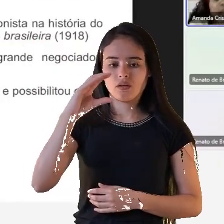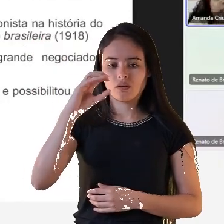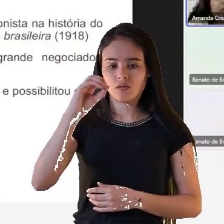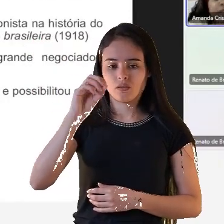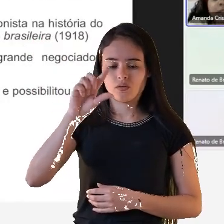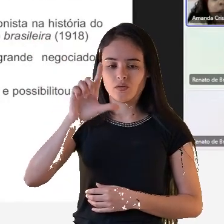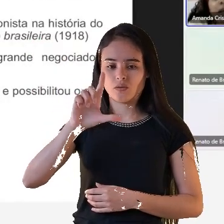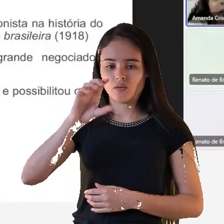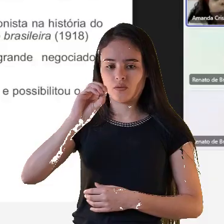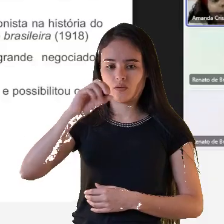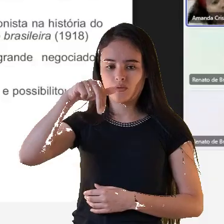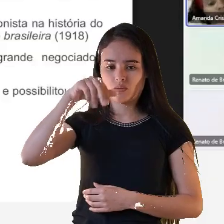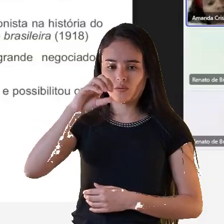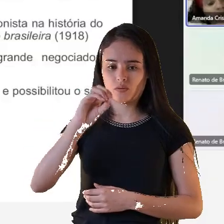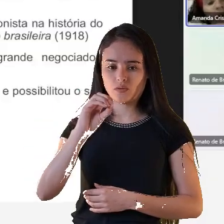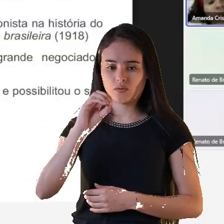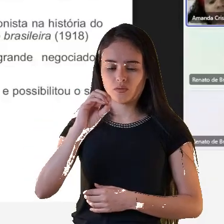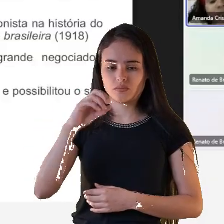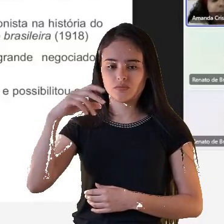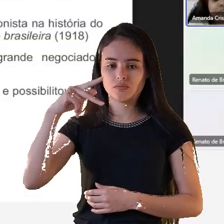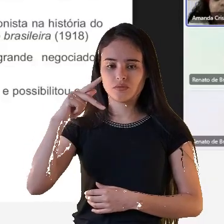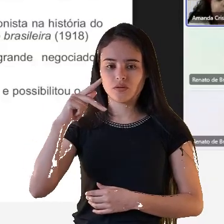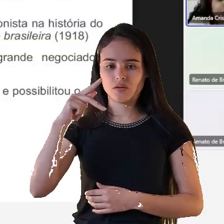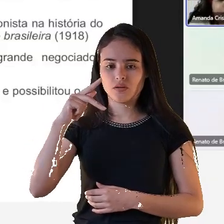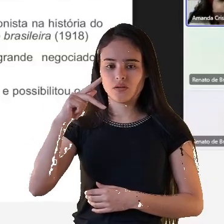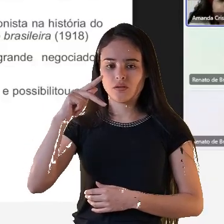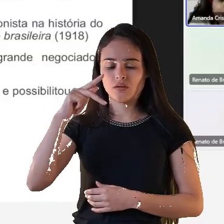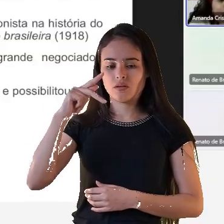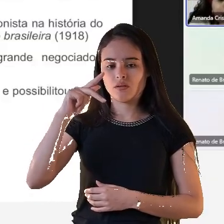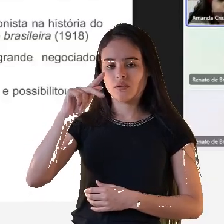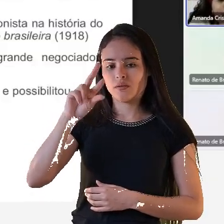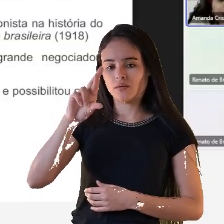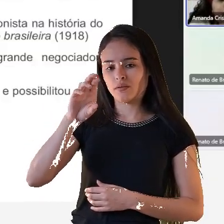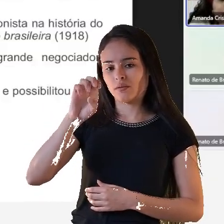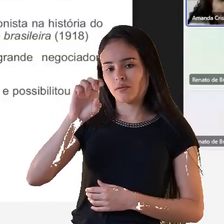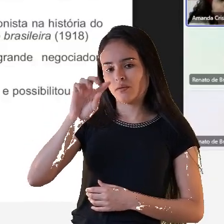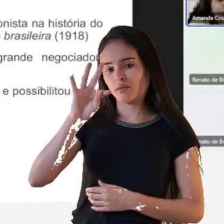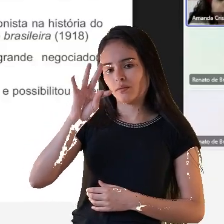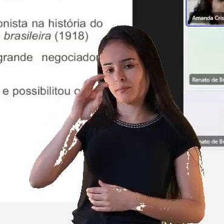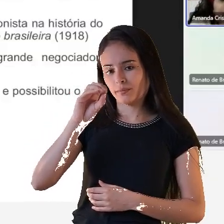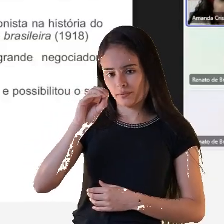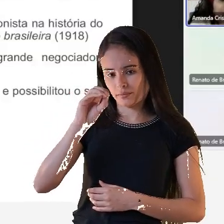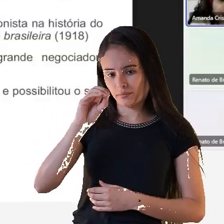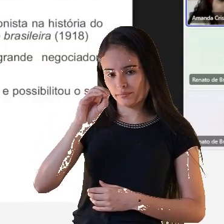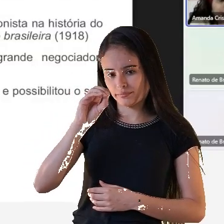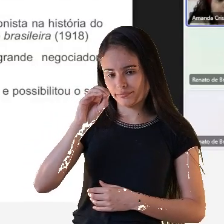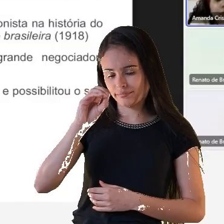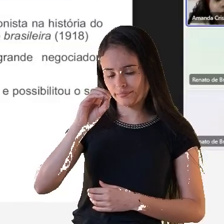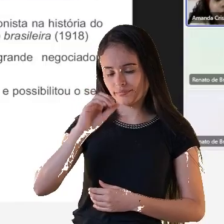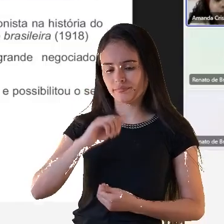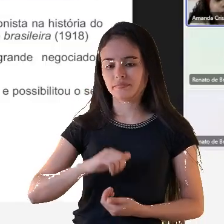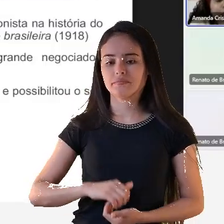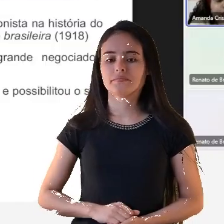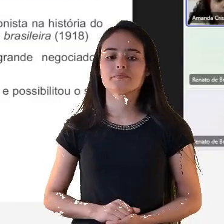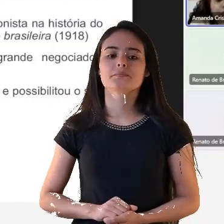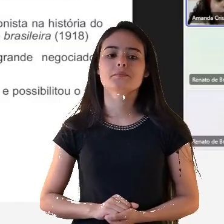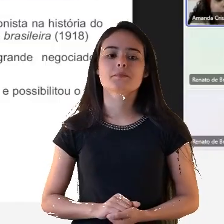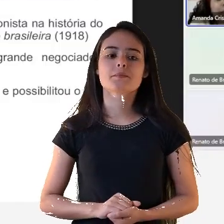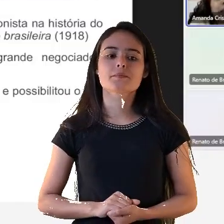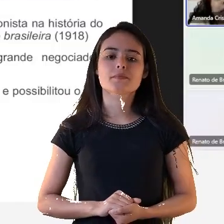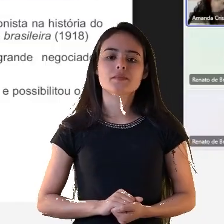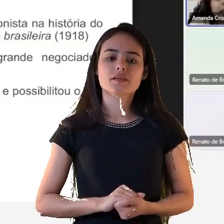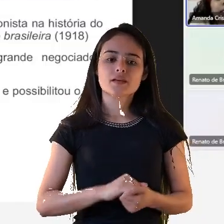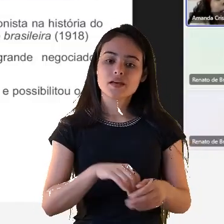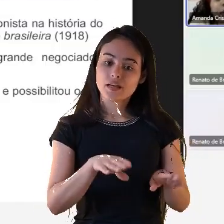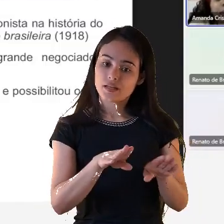mesmo das artes. Mas essa obra é a obra que o Tiago fala tanto no podcast,